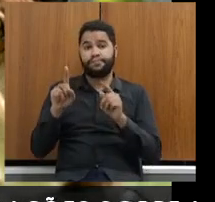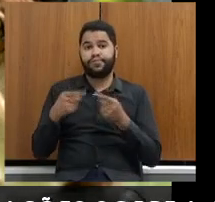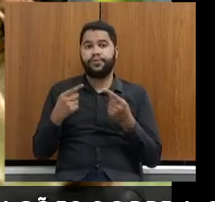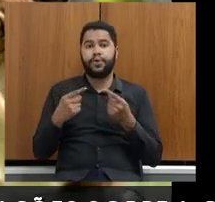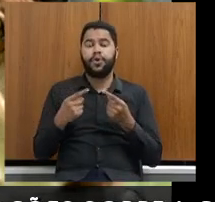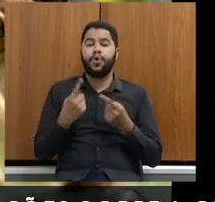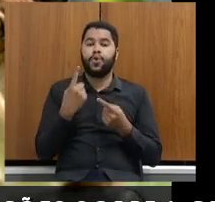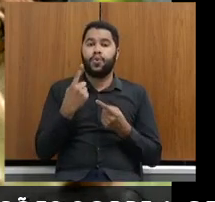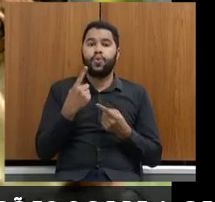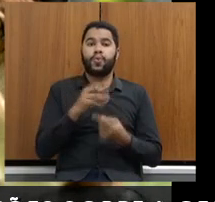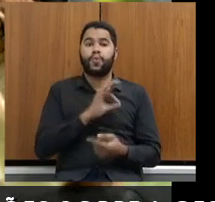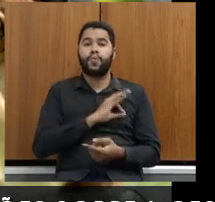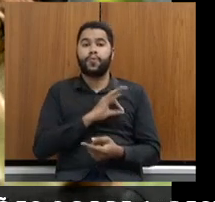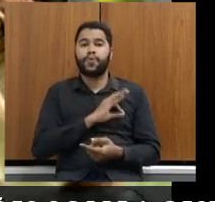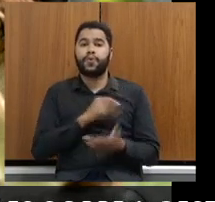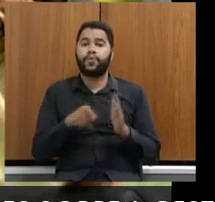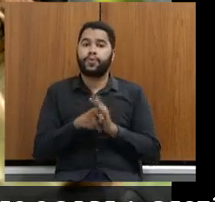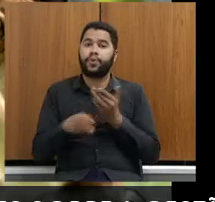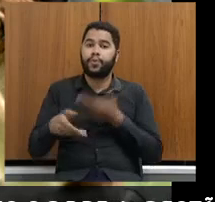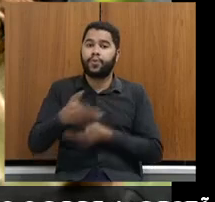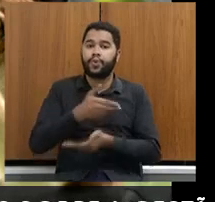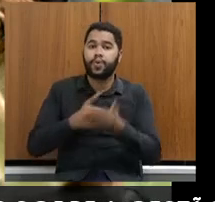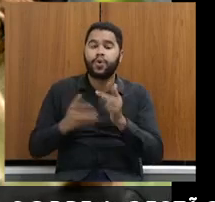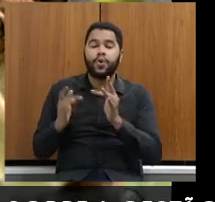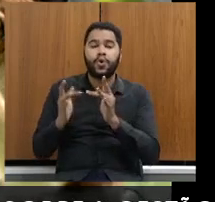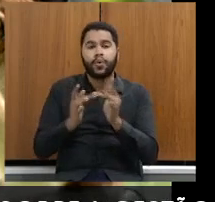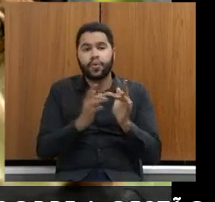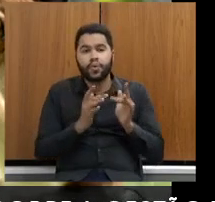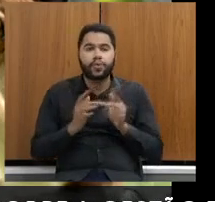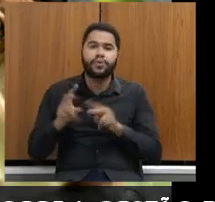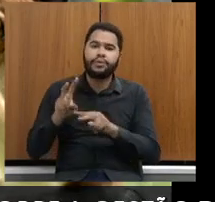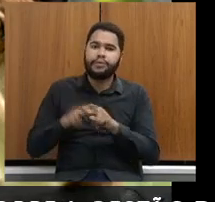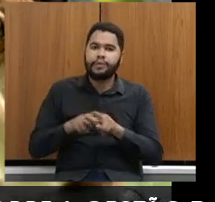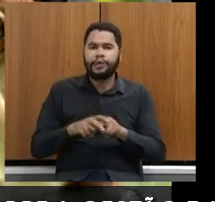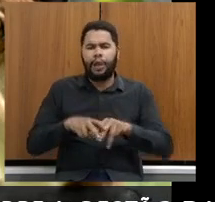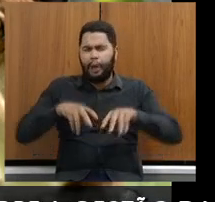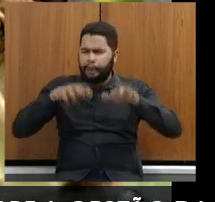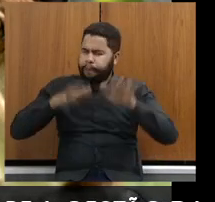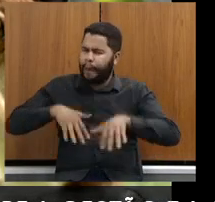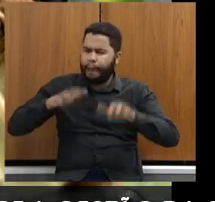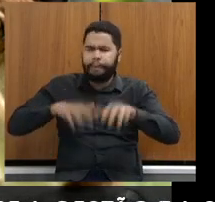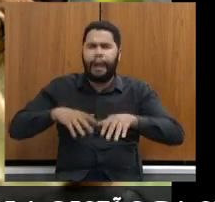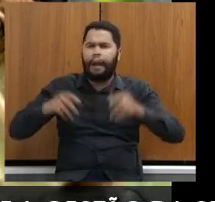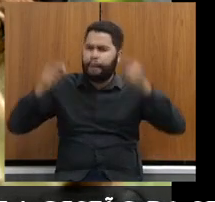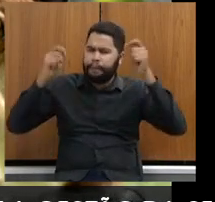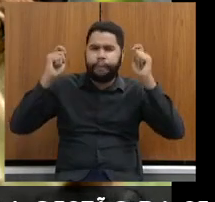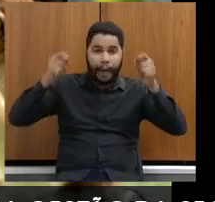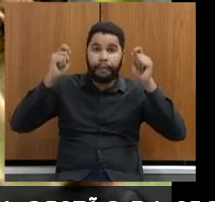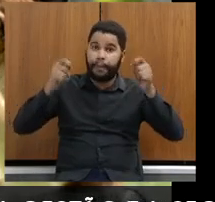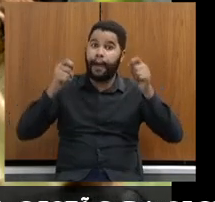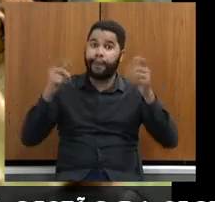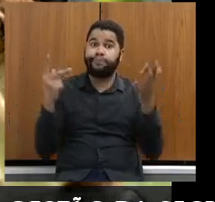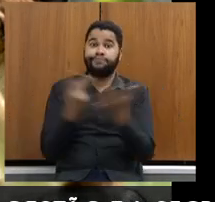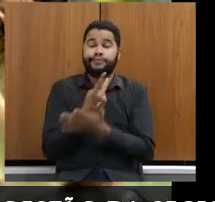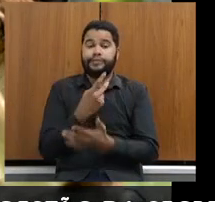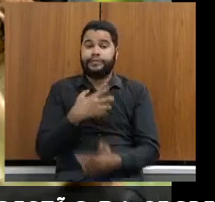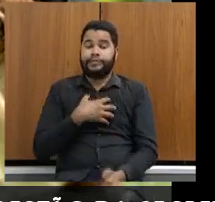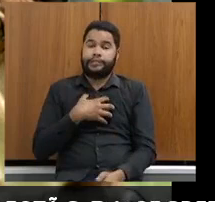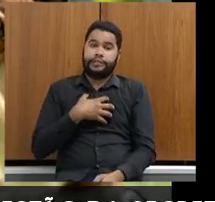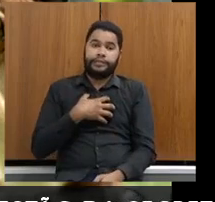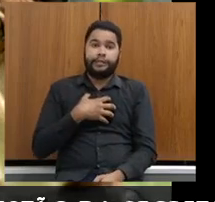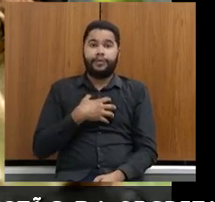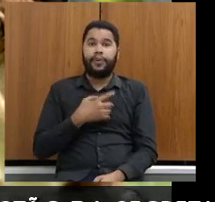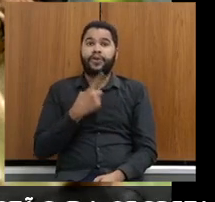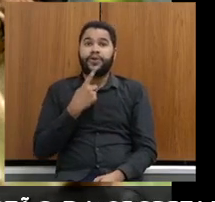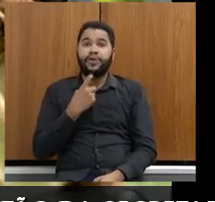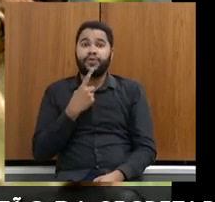policial penal que lida diretamente com contato Compridas com rebeliões com isso com aquele outro ele está sujeito a uma ferida que pode